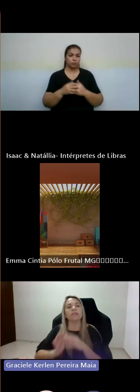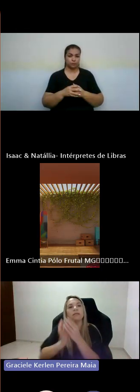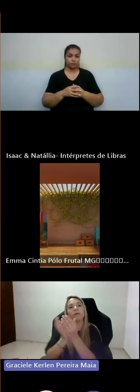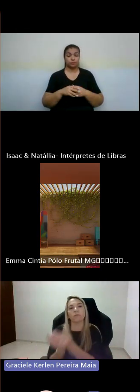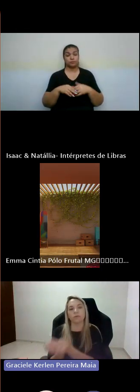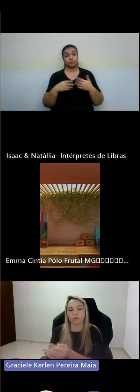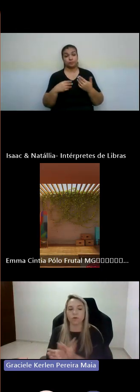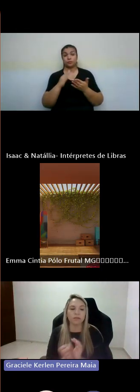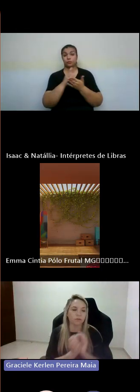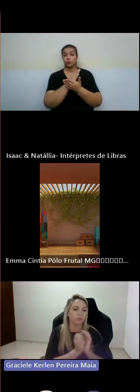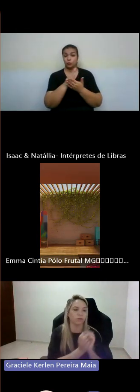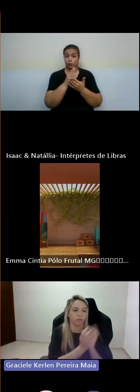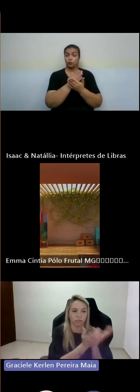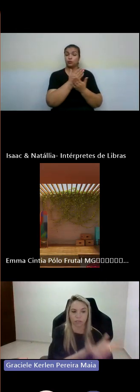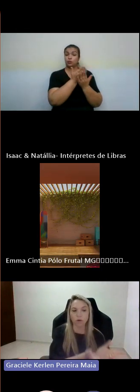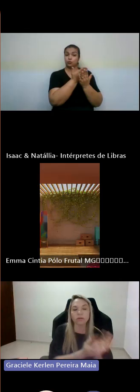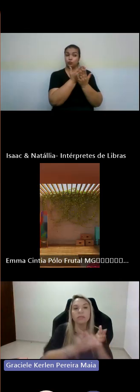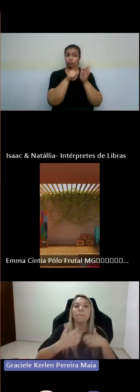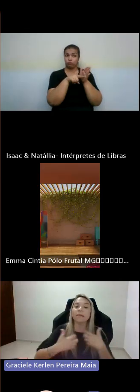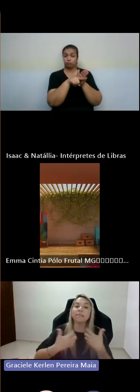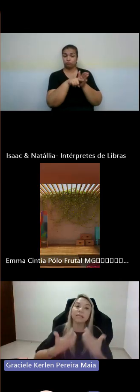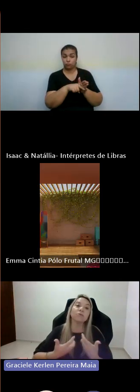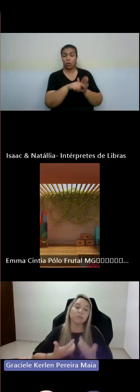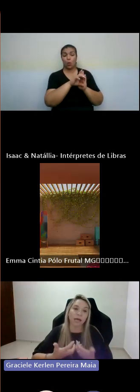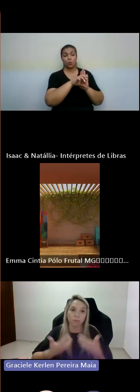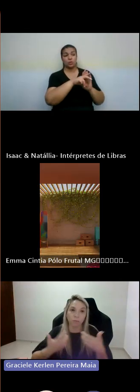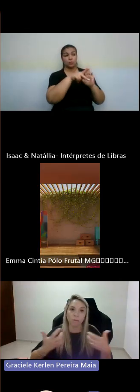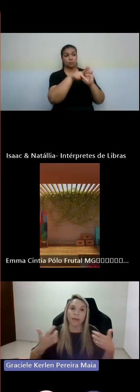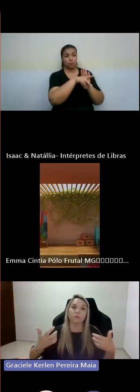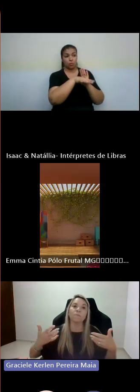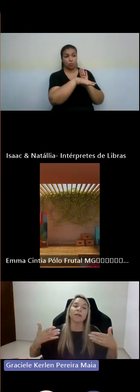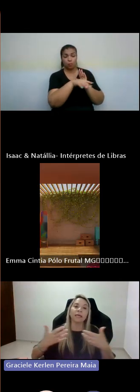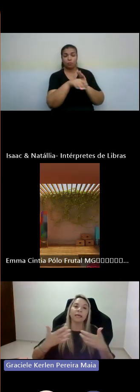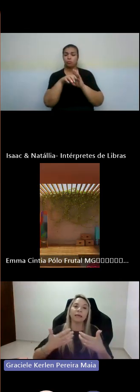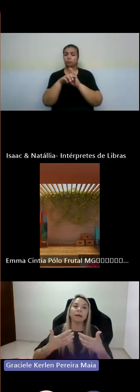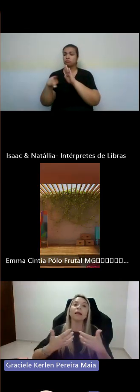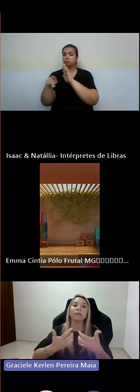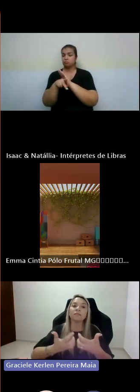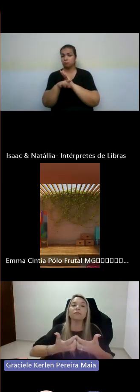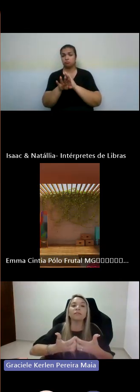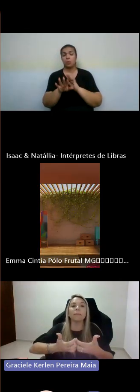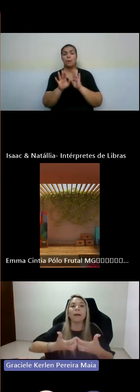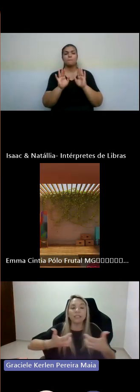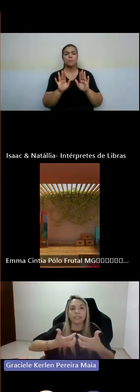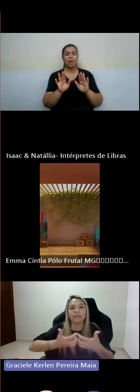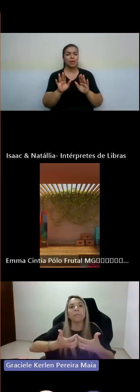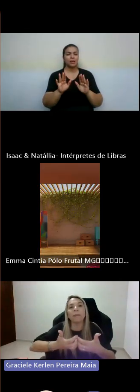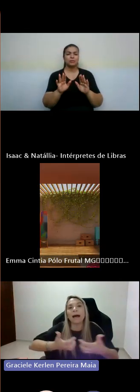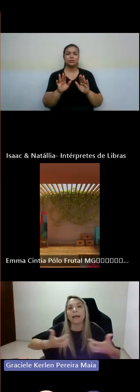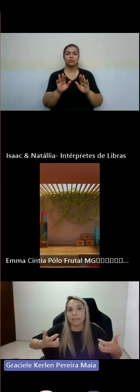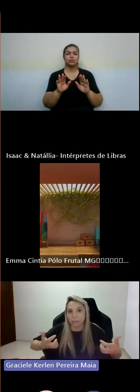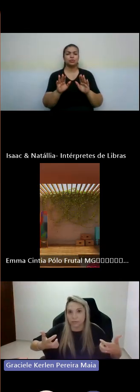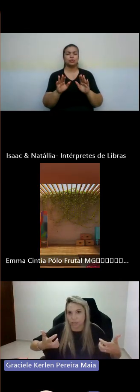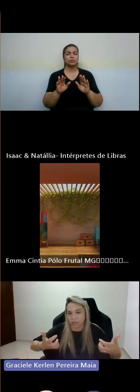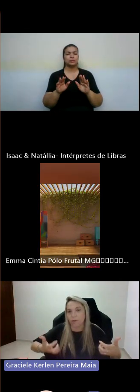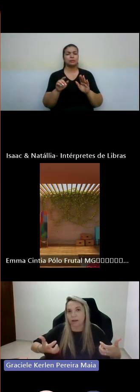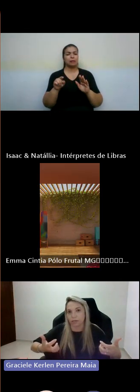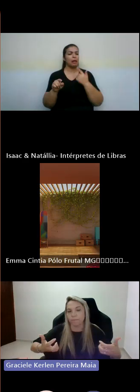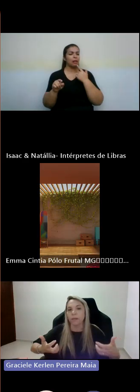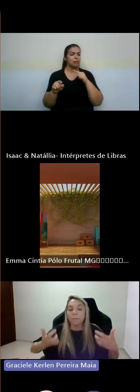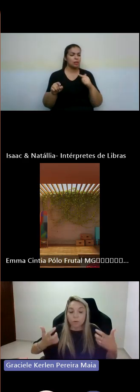estudiosos dizem algumas coisas, outros dizem outras, mas tem um certo momento que elas não separam, a gente separa a língua